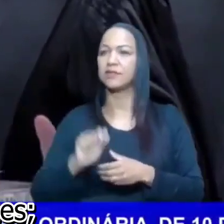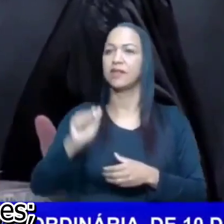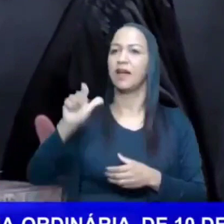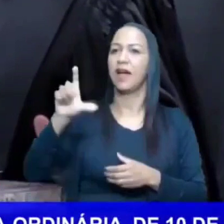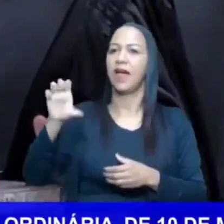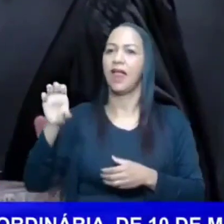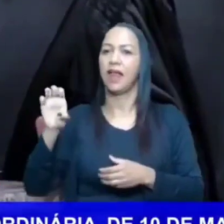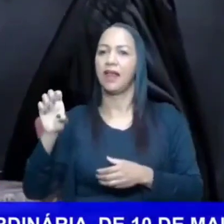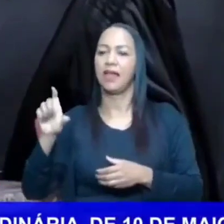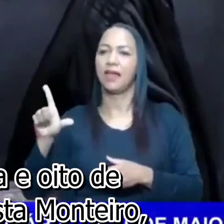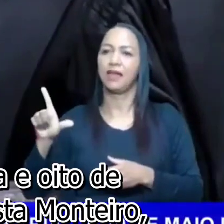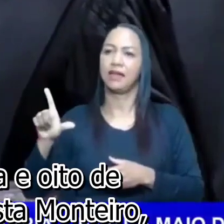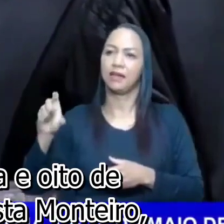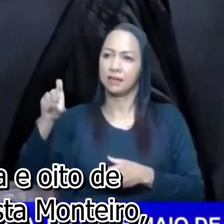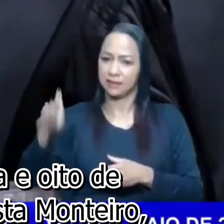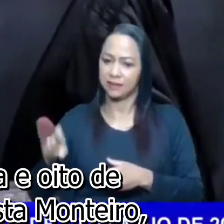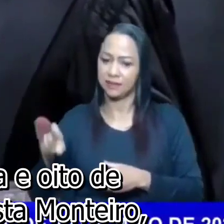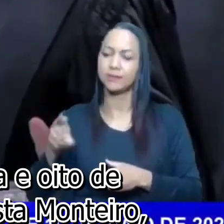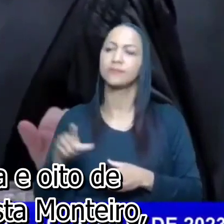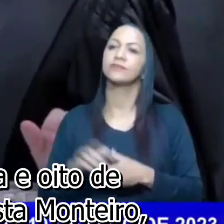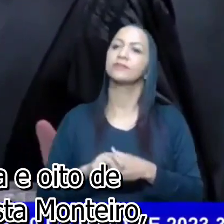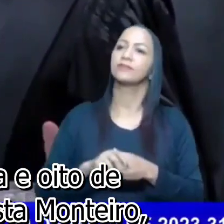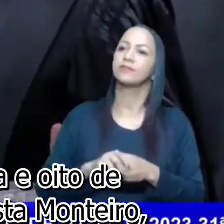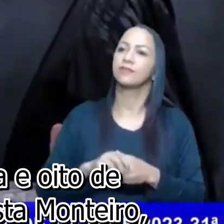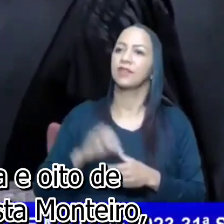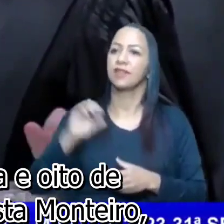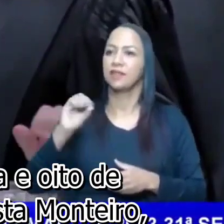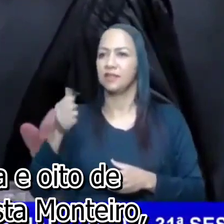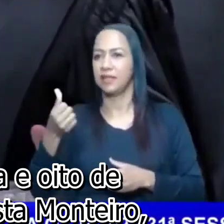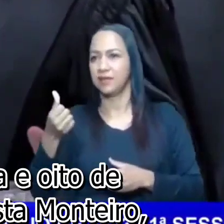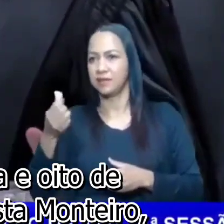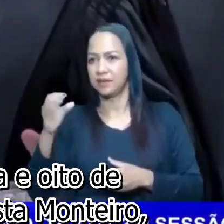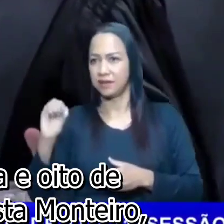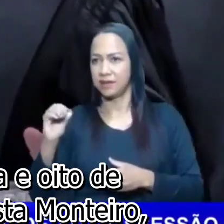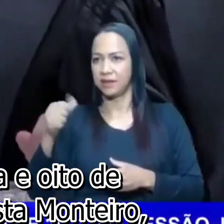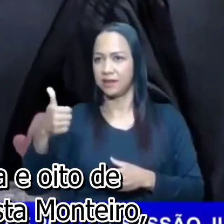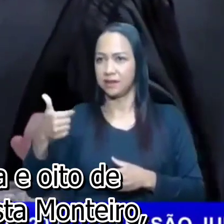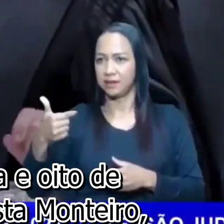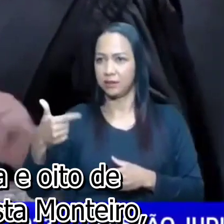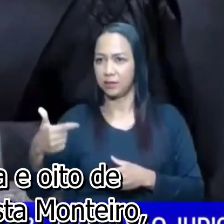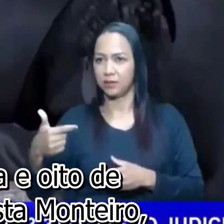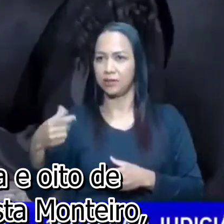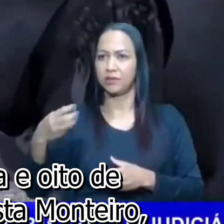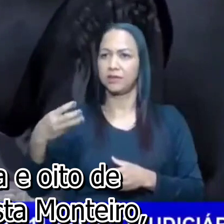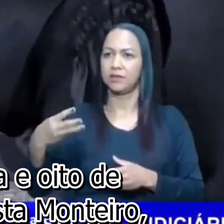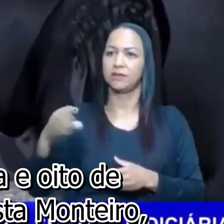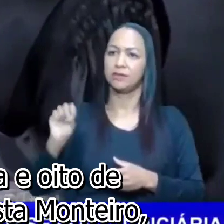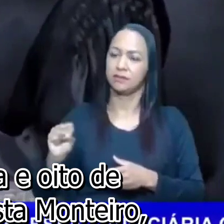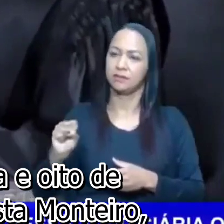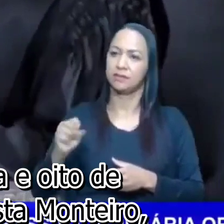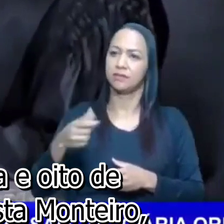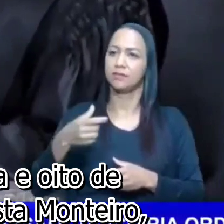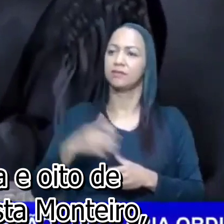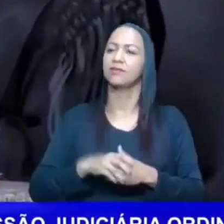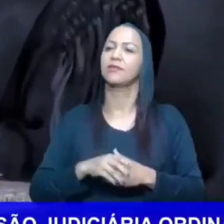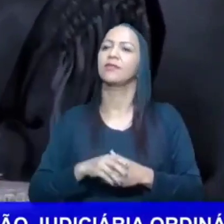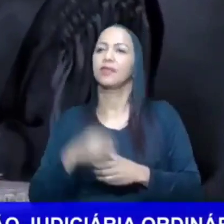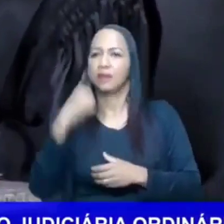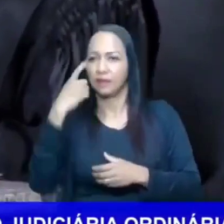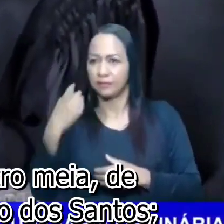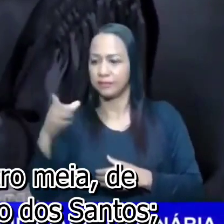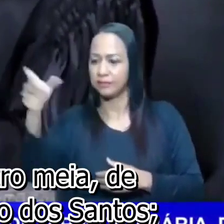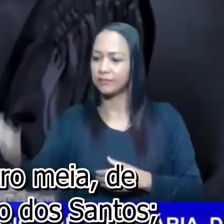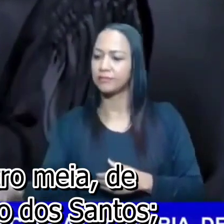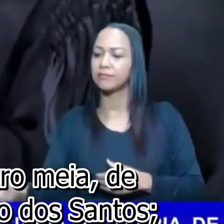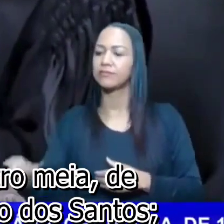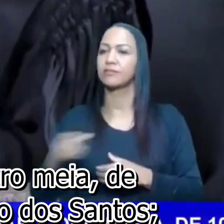Camilo Marques. A prestação de contas 060-1238 de 2022, interessado Brendo da Costa Monteiro.